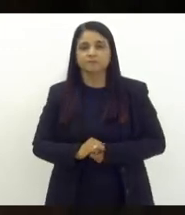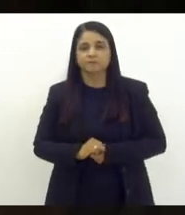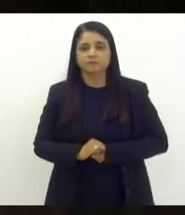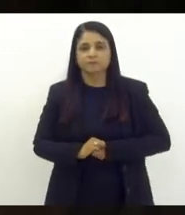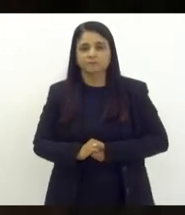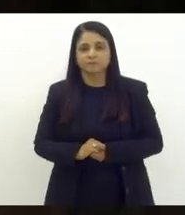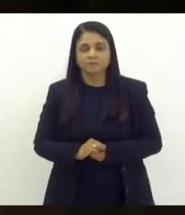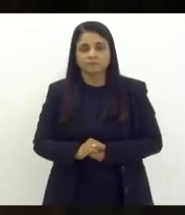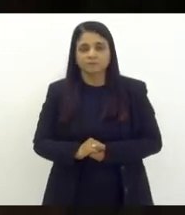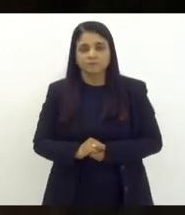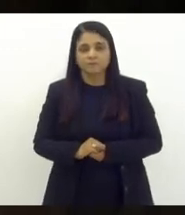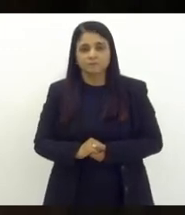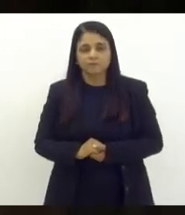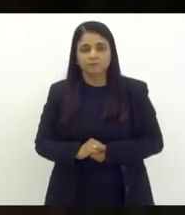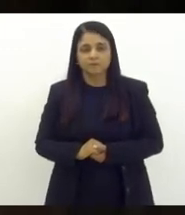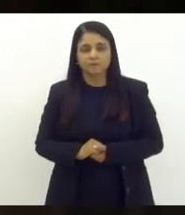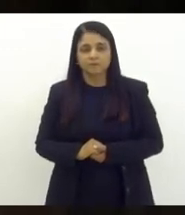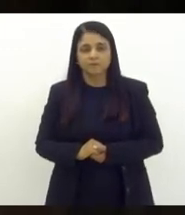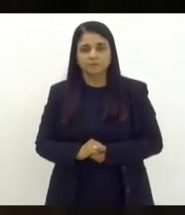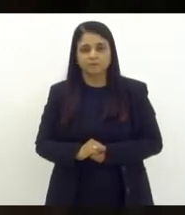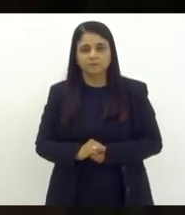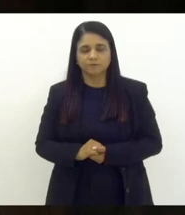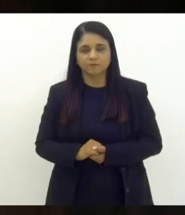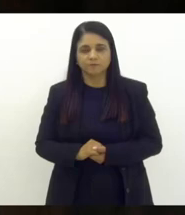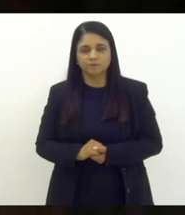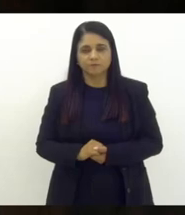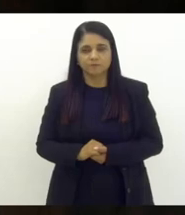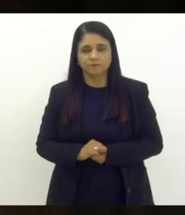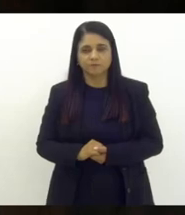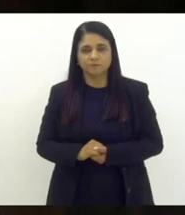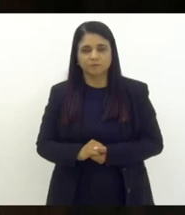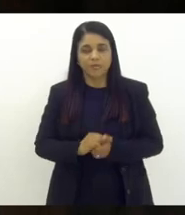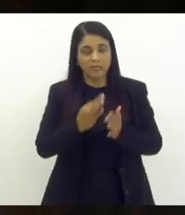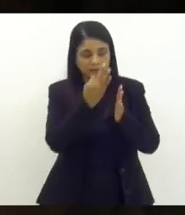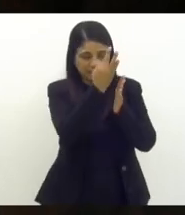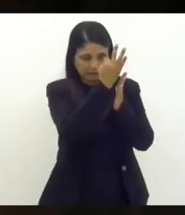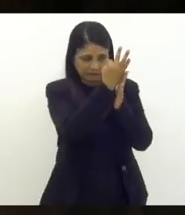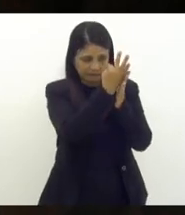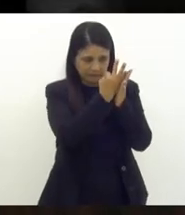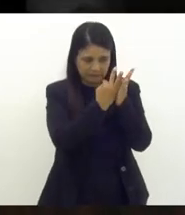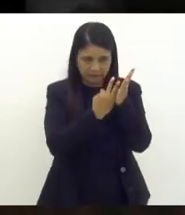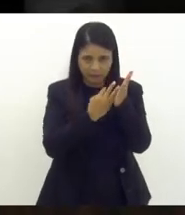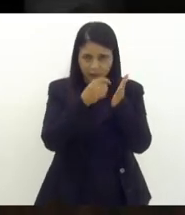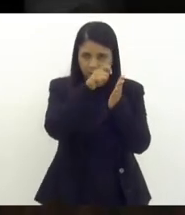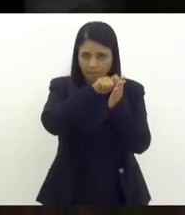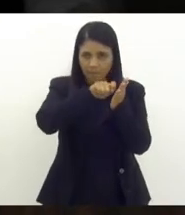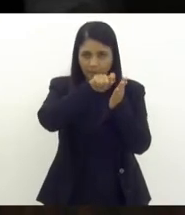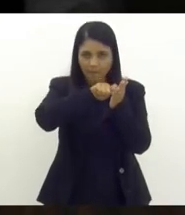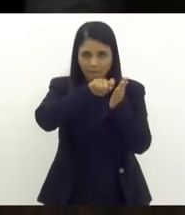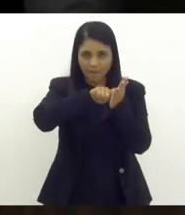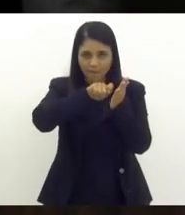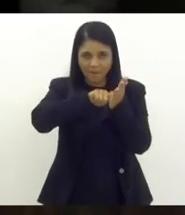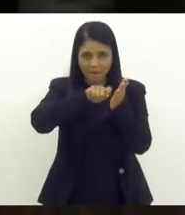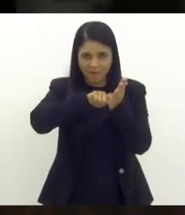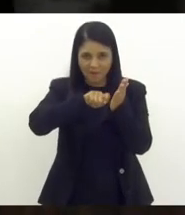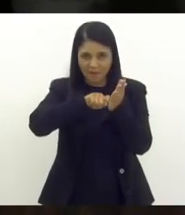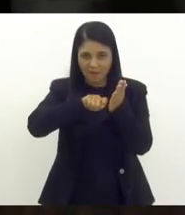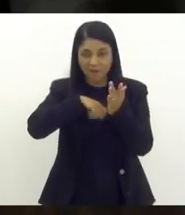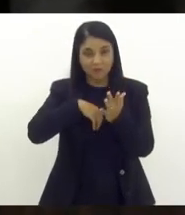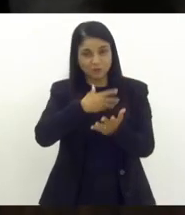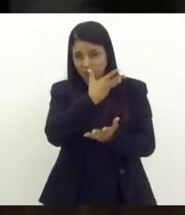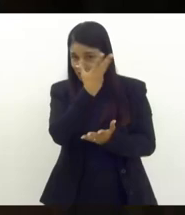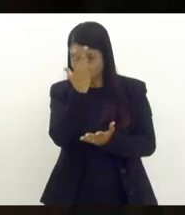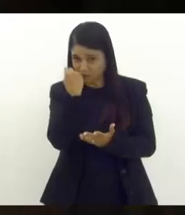Simões eu fiz aqui um um texto até para não não deixar passar